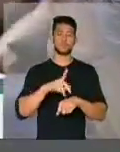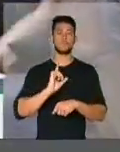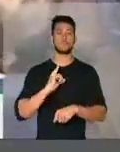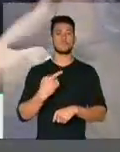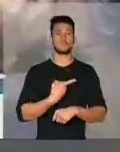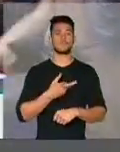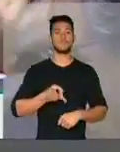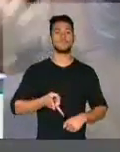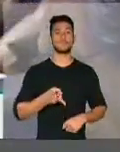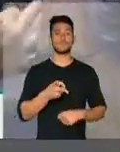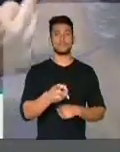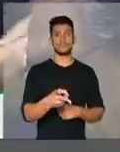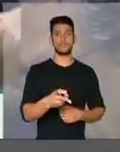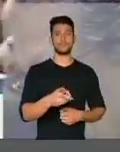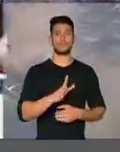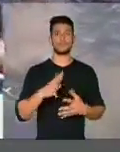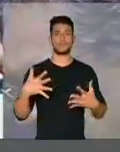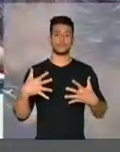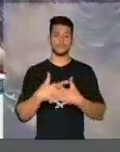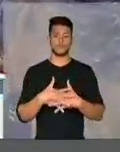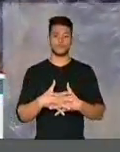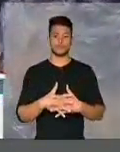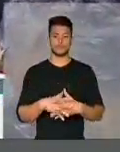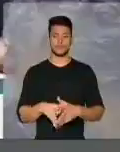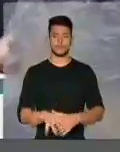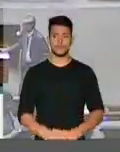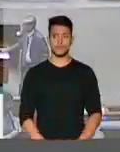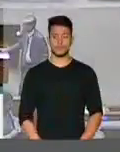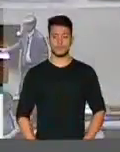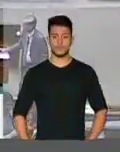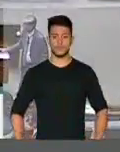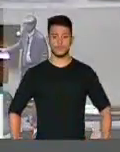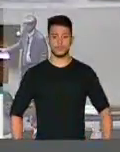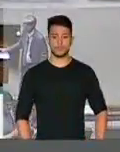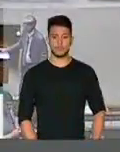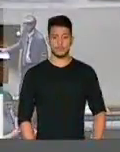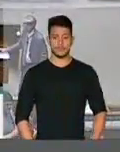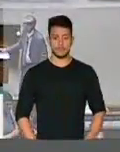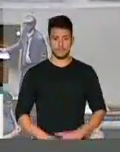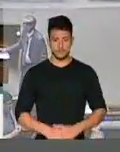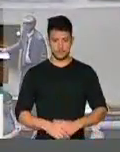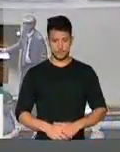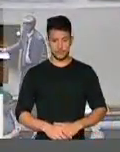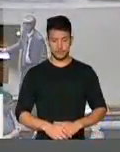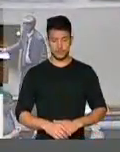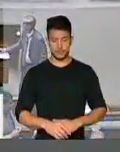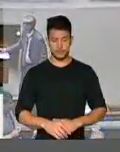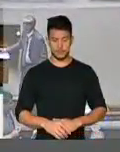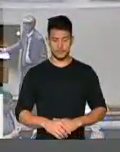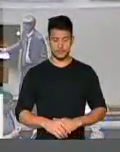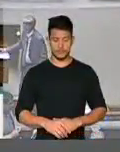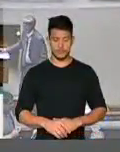nós vamos continuar nossa obstrução. Senhor presidente, PSB entende que